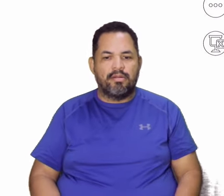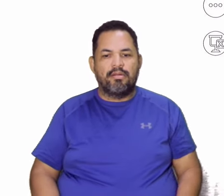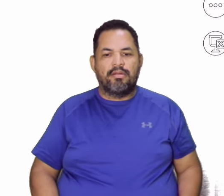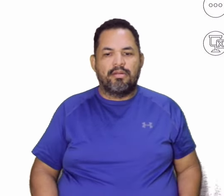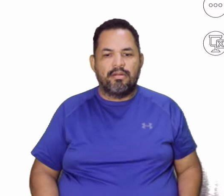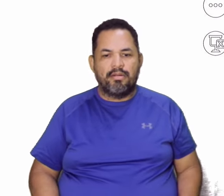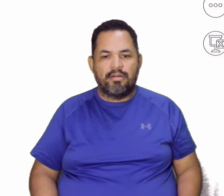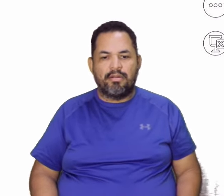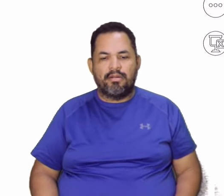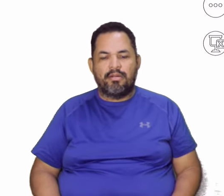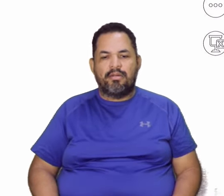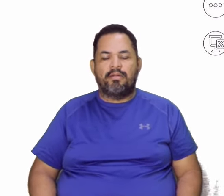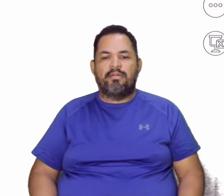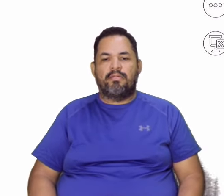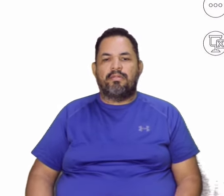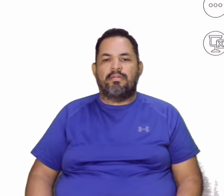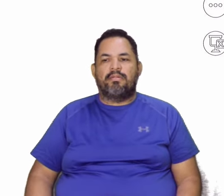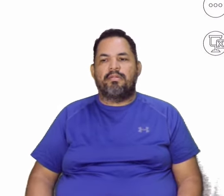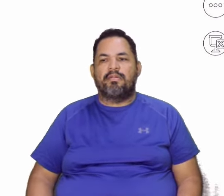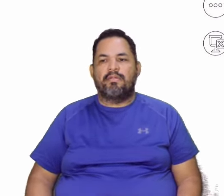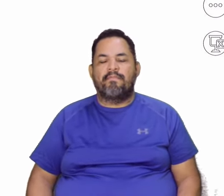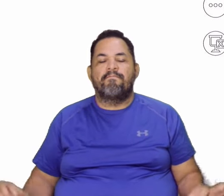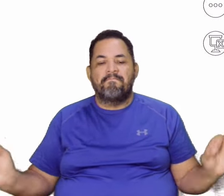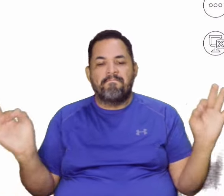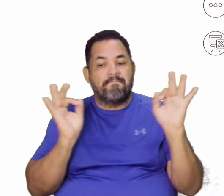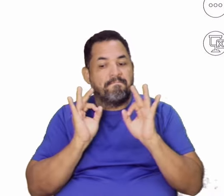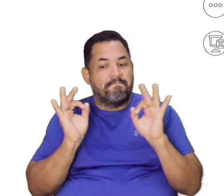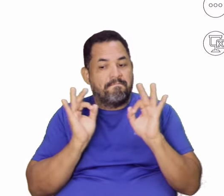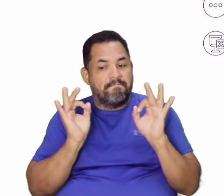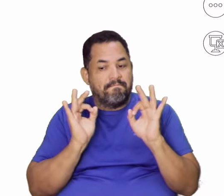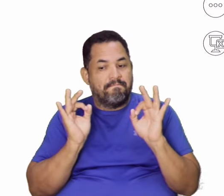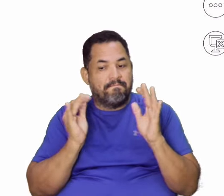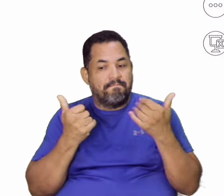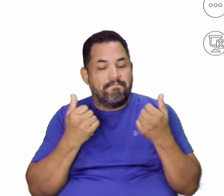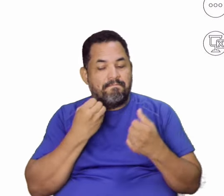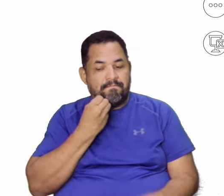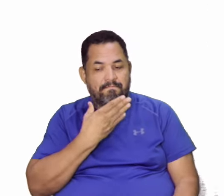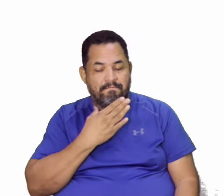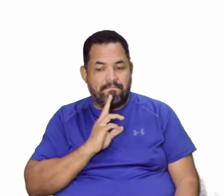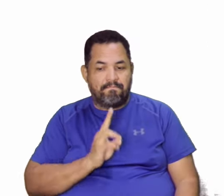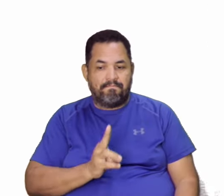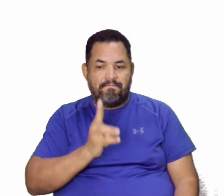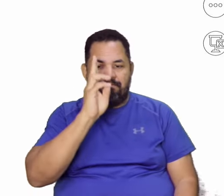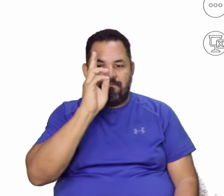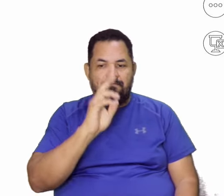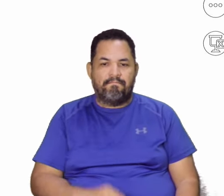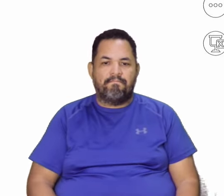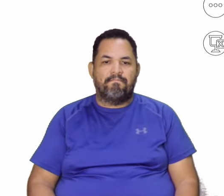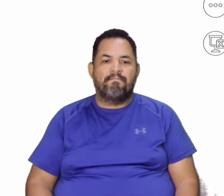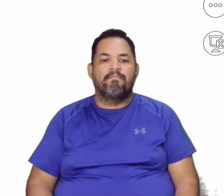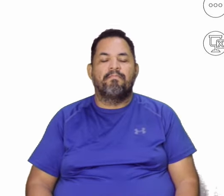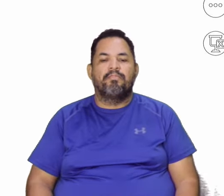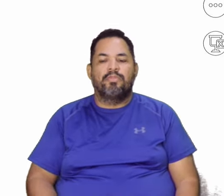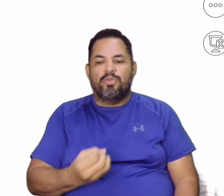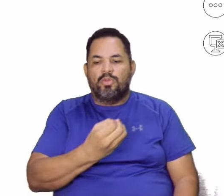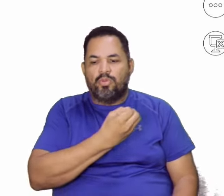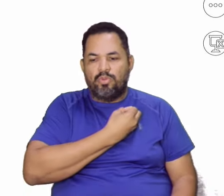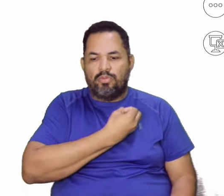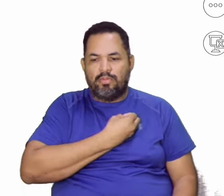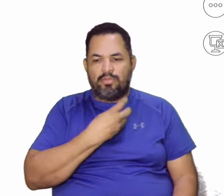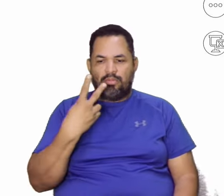contextos que a gente riscou aqui perfeito muito bem questão de